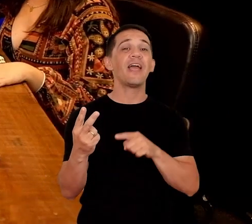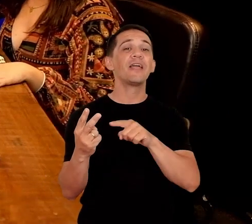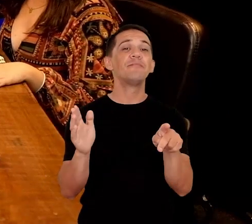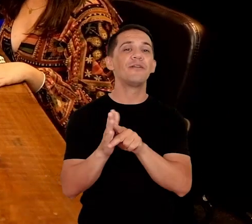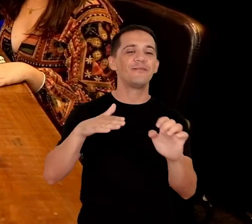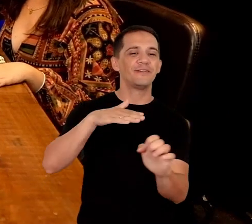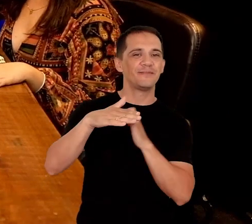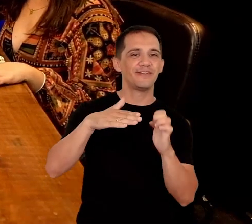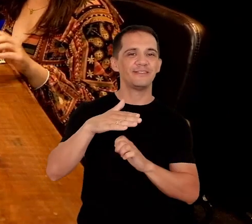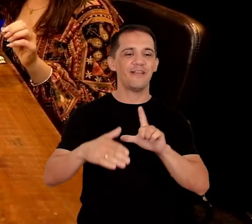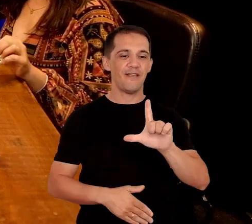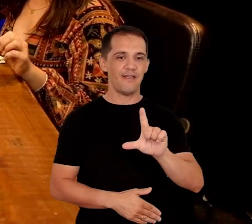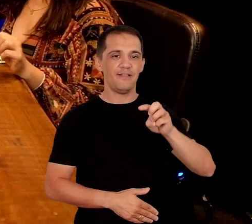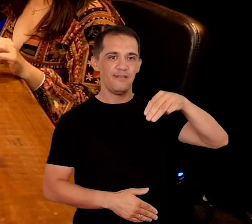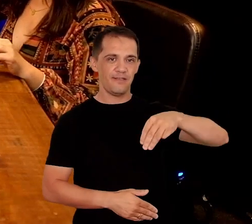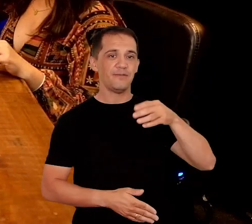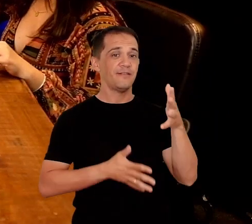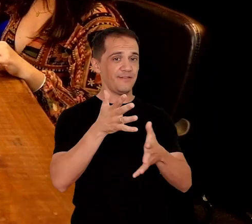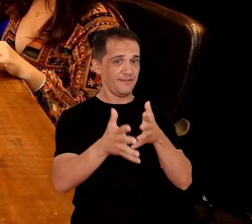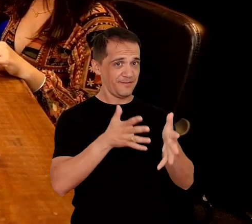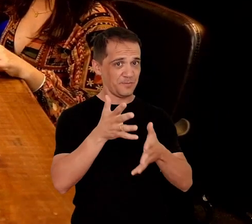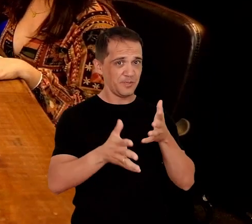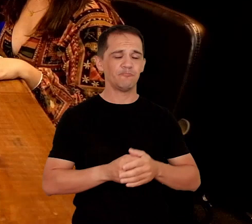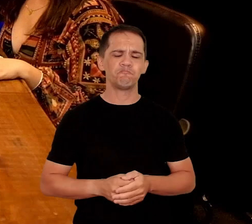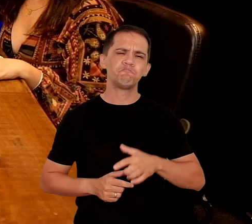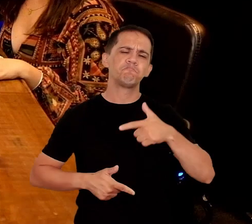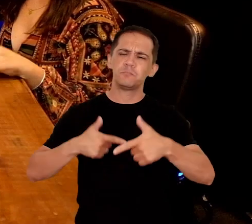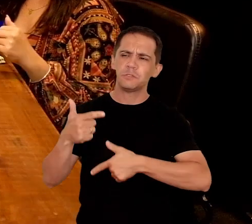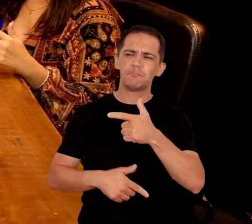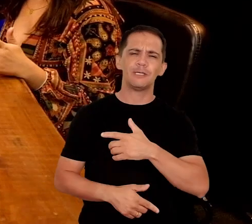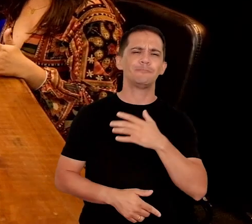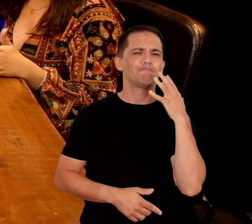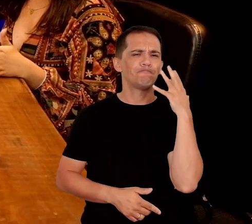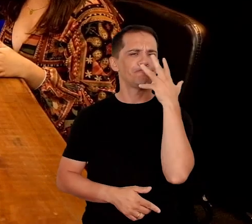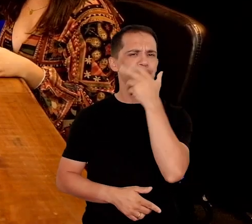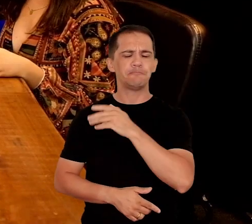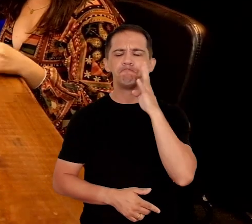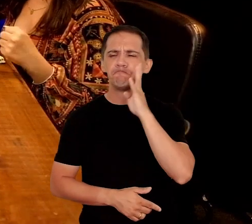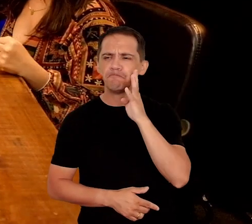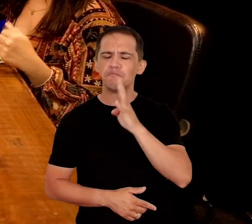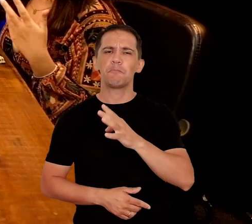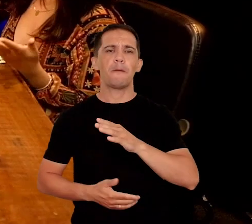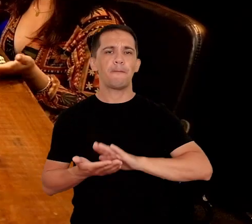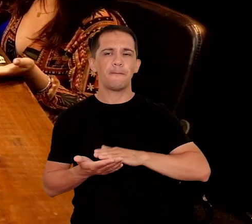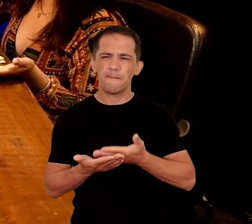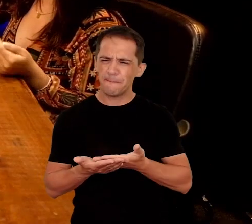com a Michele, eles são da empresa LM Libras, né? E eles fazem um trabalho muito legal de